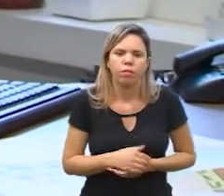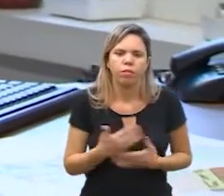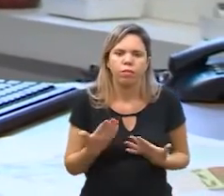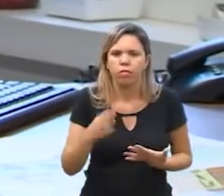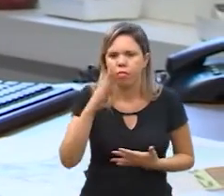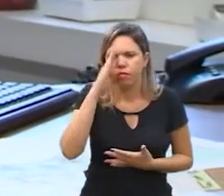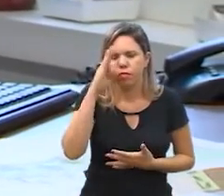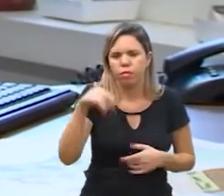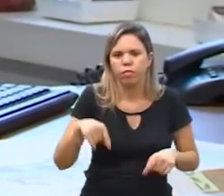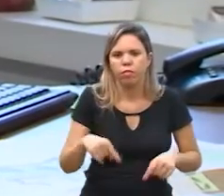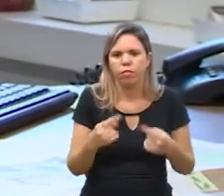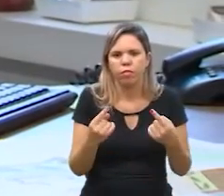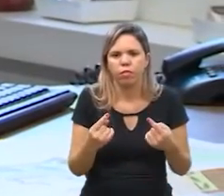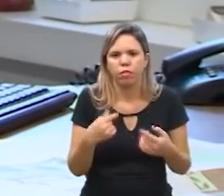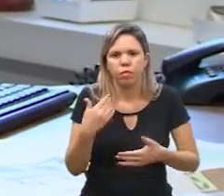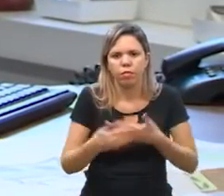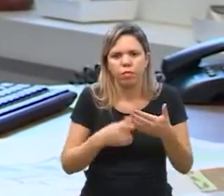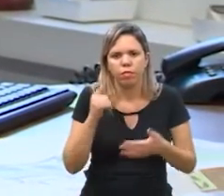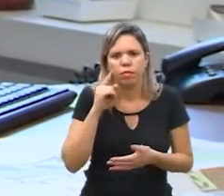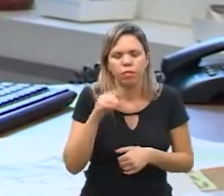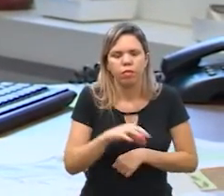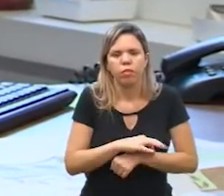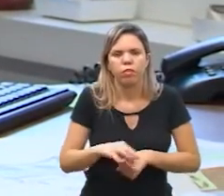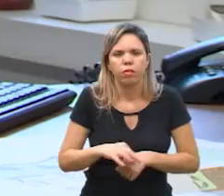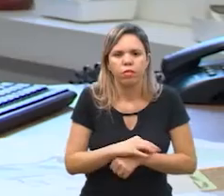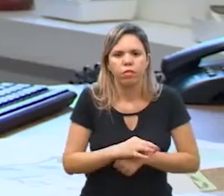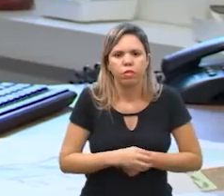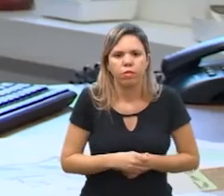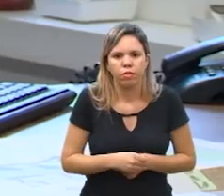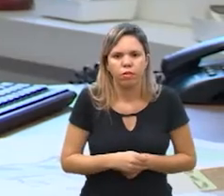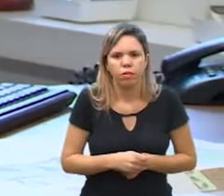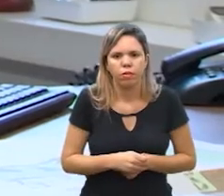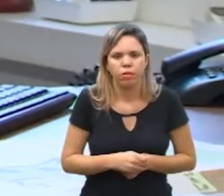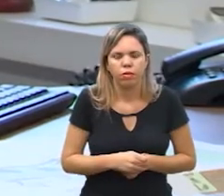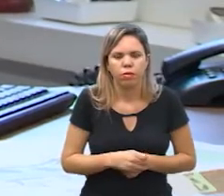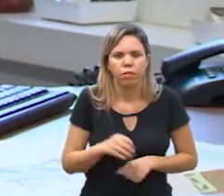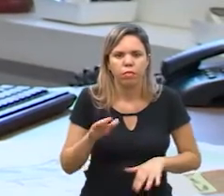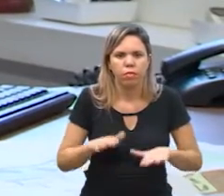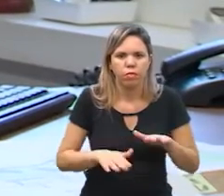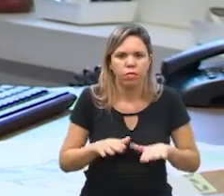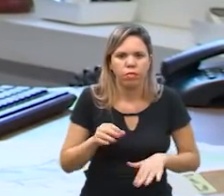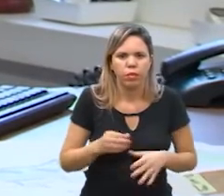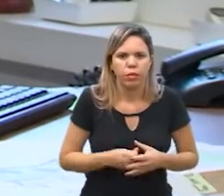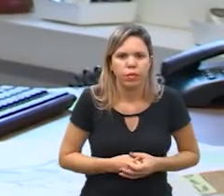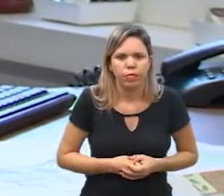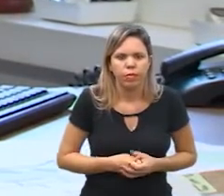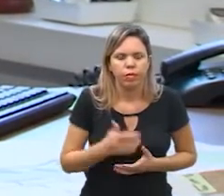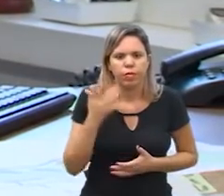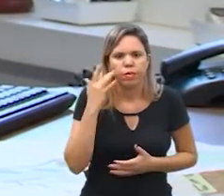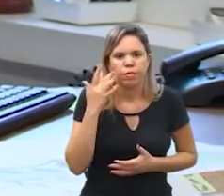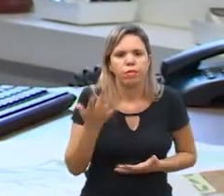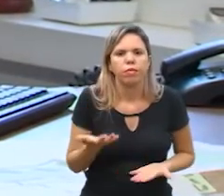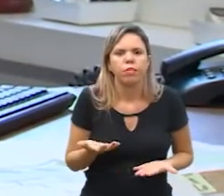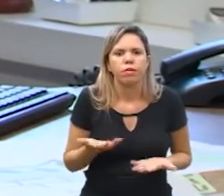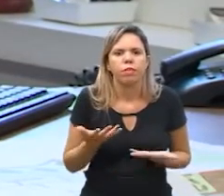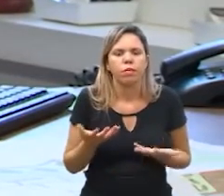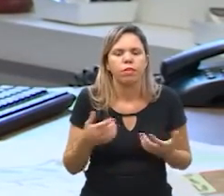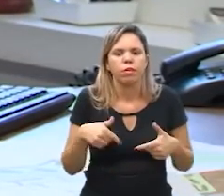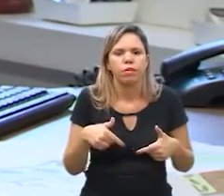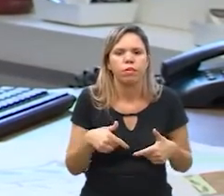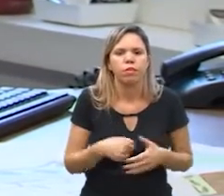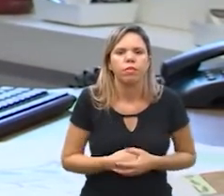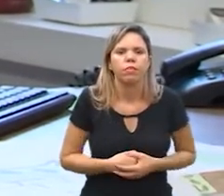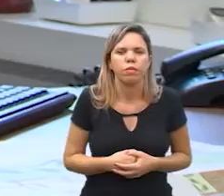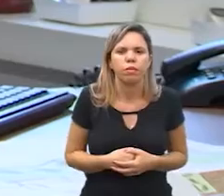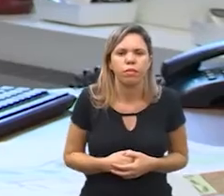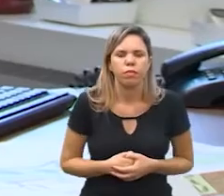os principais desafios do dia a dia de um arquiteto? Bom, depende eu acho com o que ele pretende trabalhar, né? Com